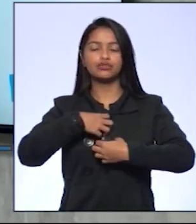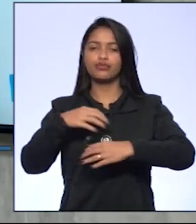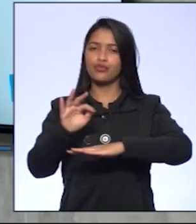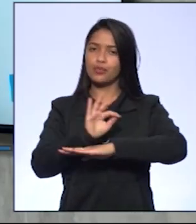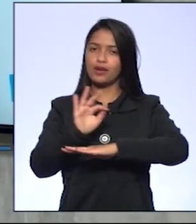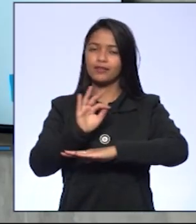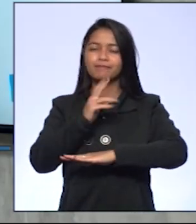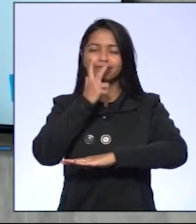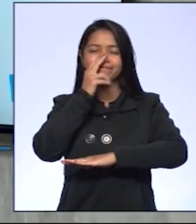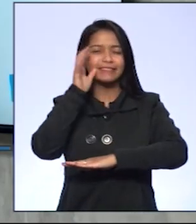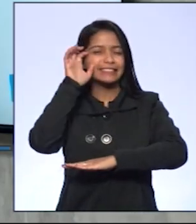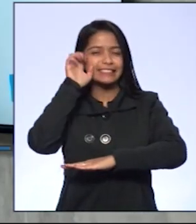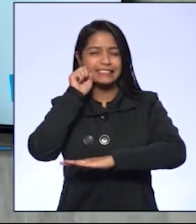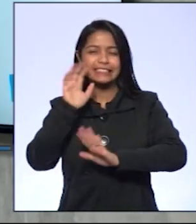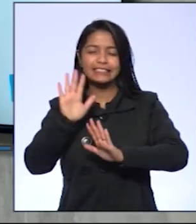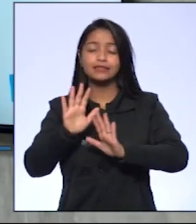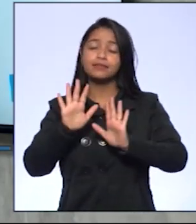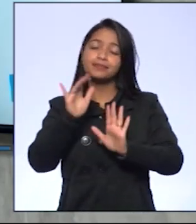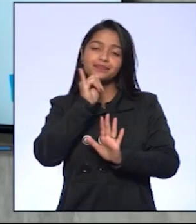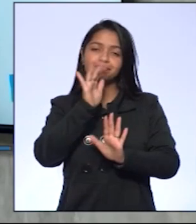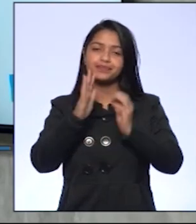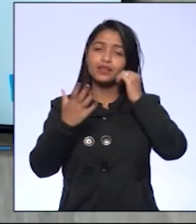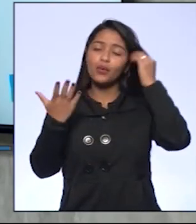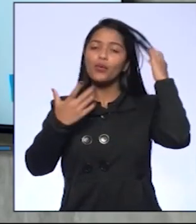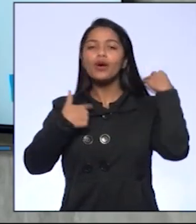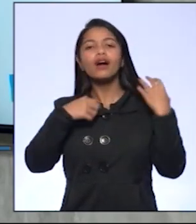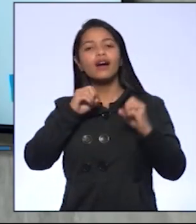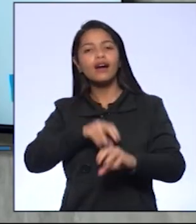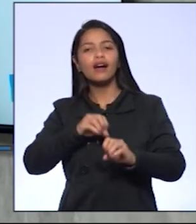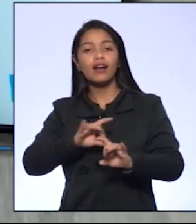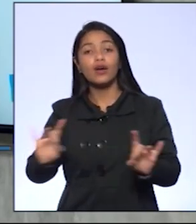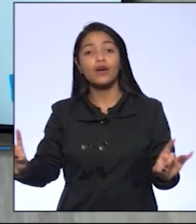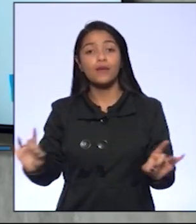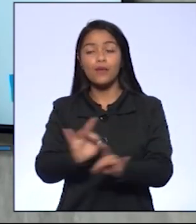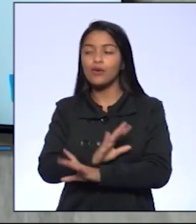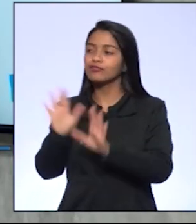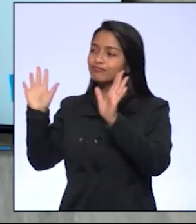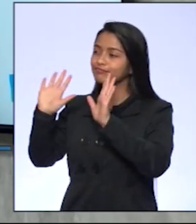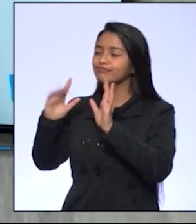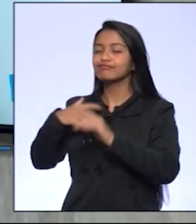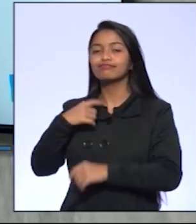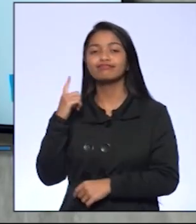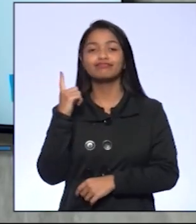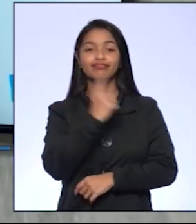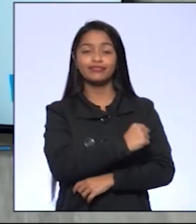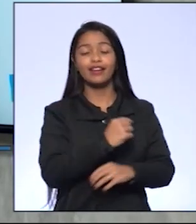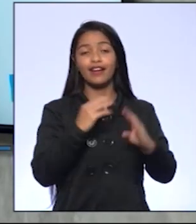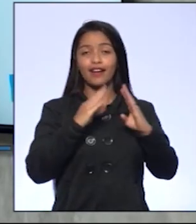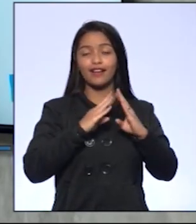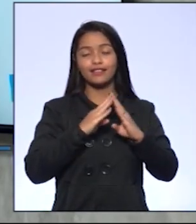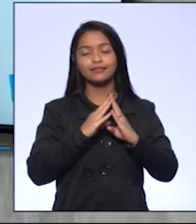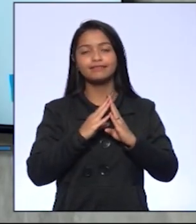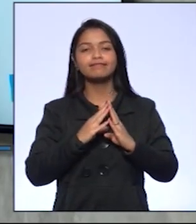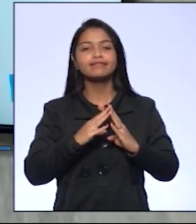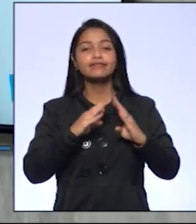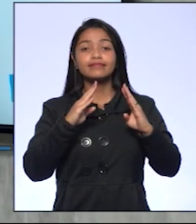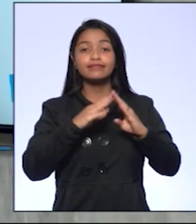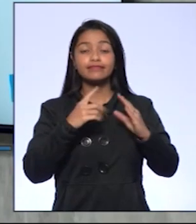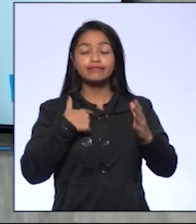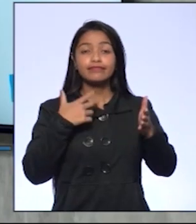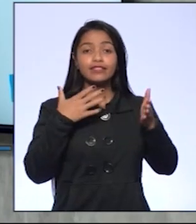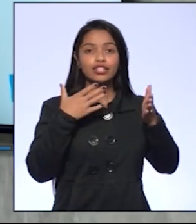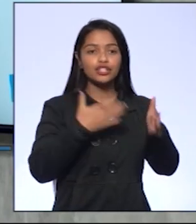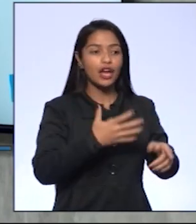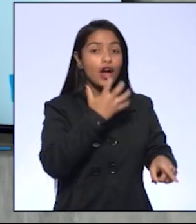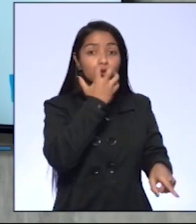que eu termino a aula daqui, né, dou tchau para os meninos e vou para minha casa. Chego lá na minha casa, encontro